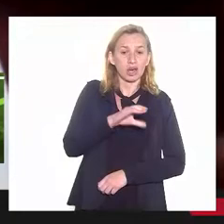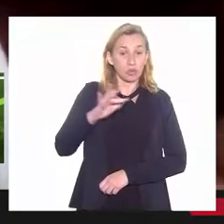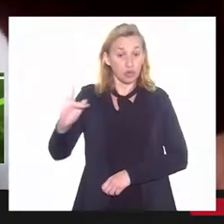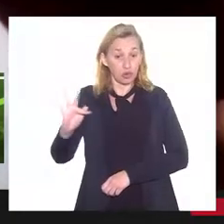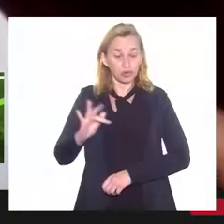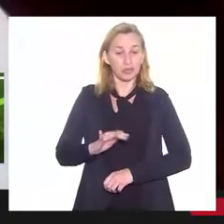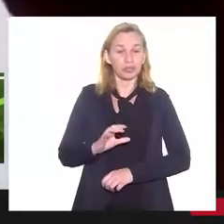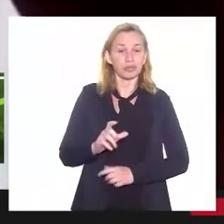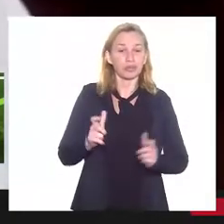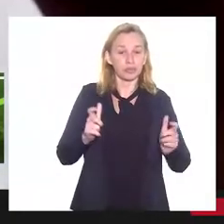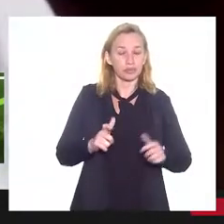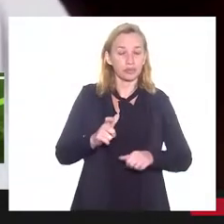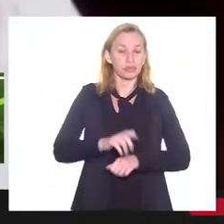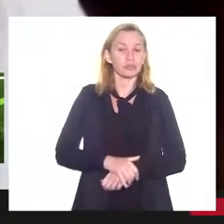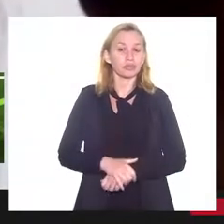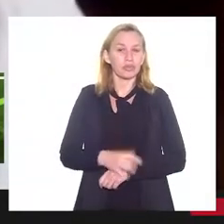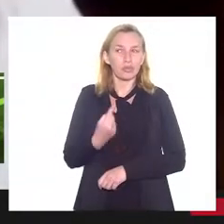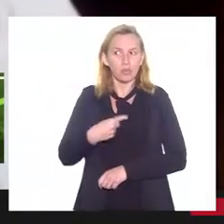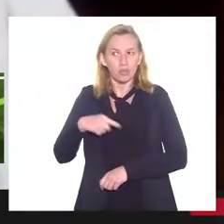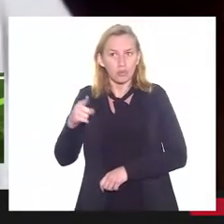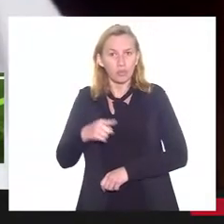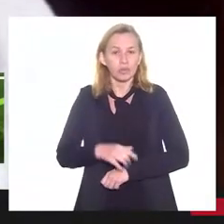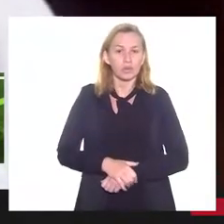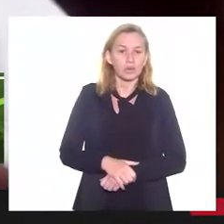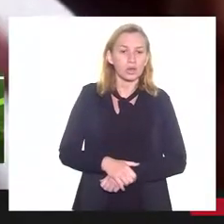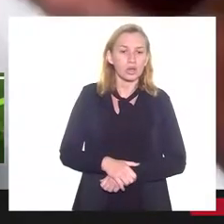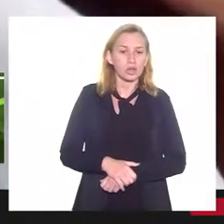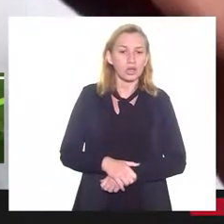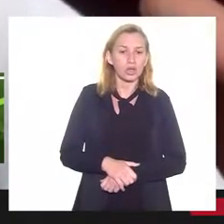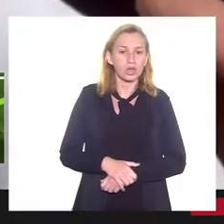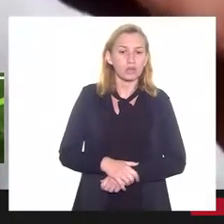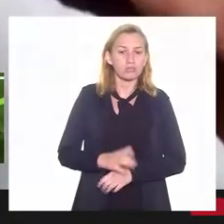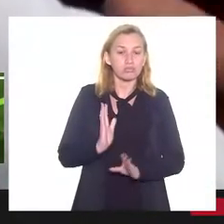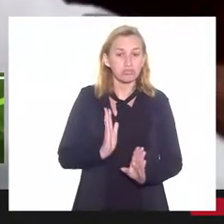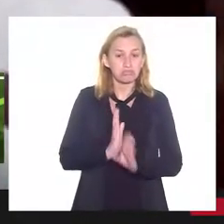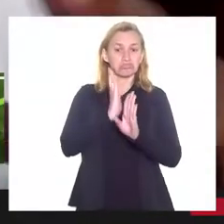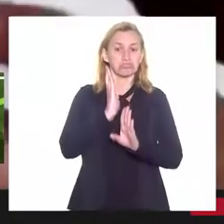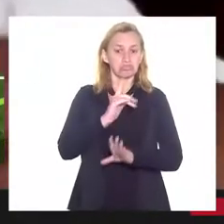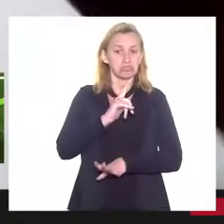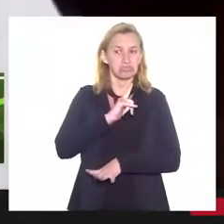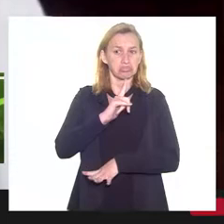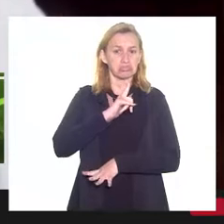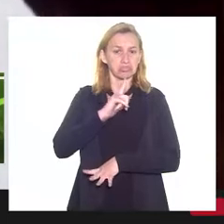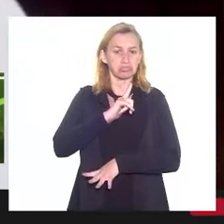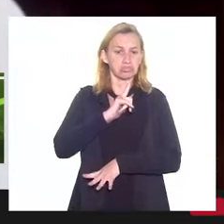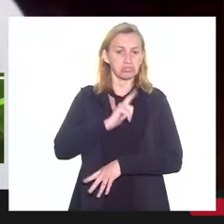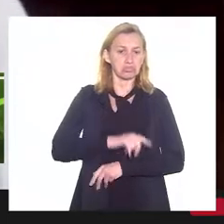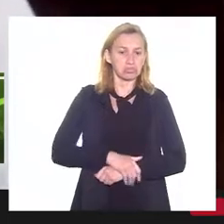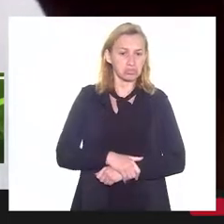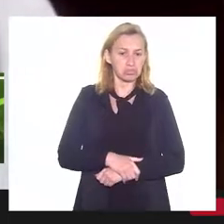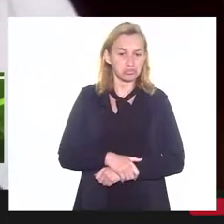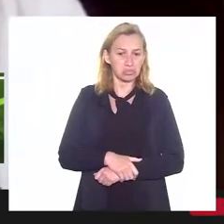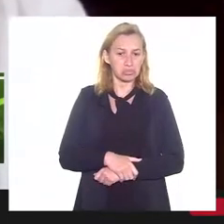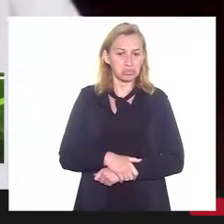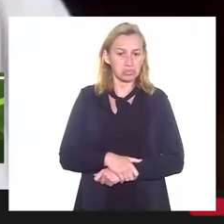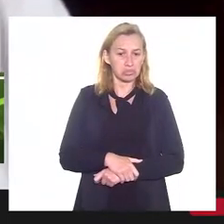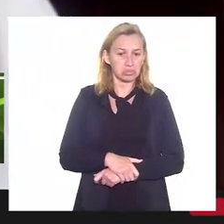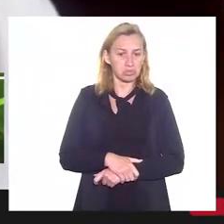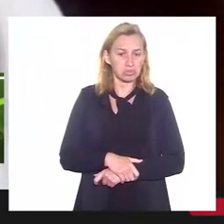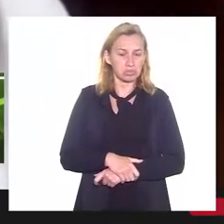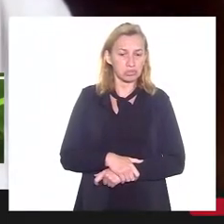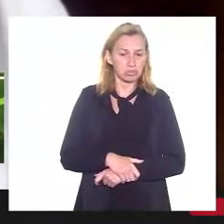Frio nós passamos por isso tivemos de repente um bando de